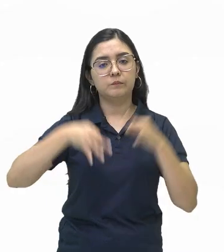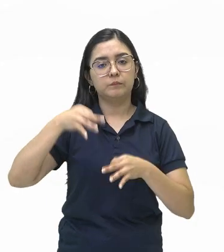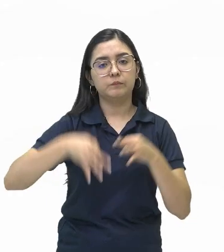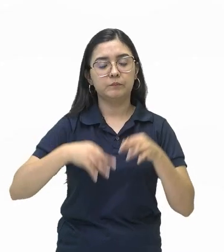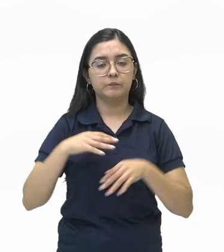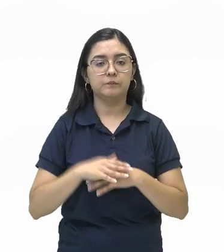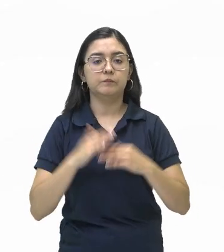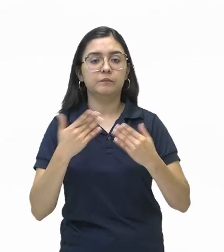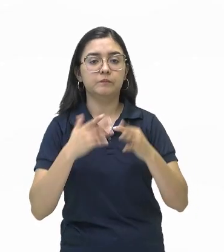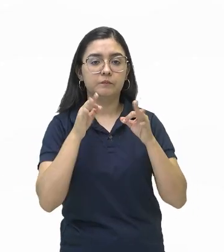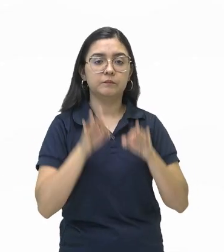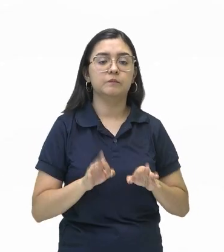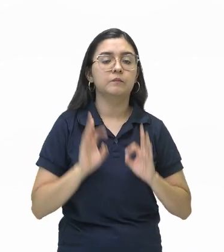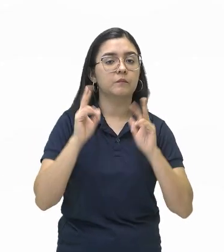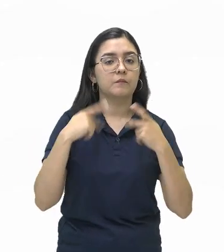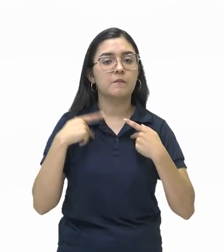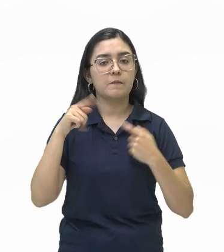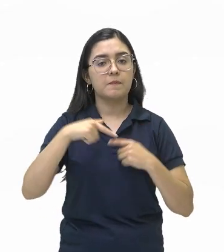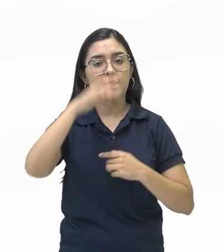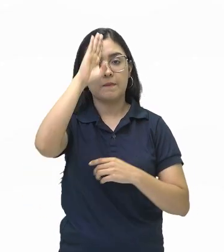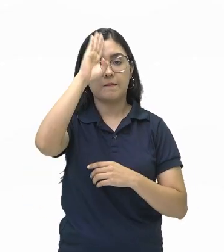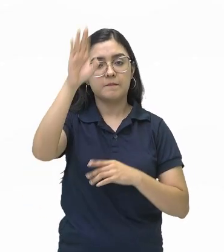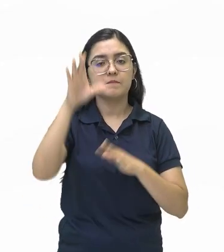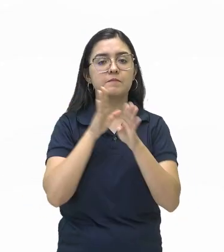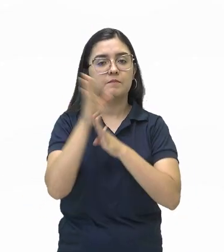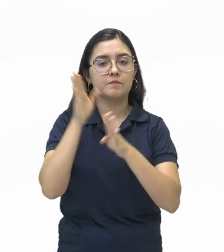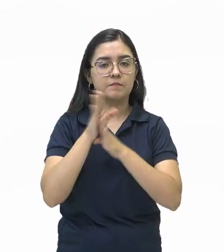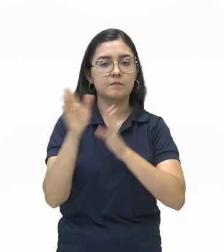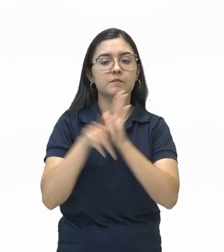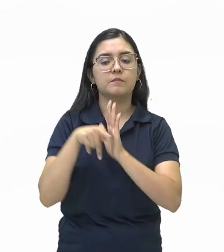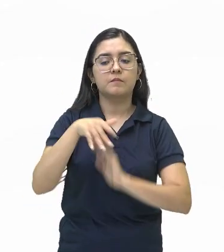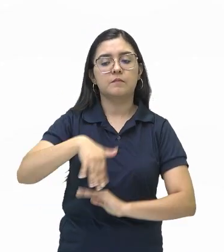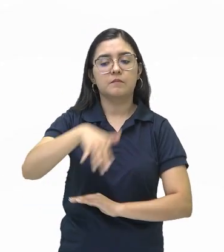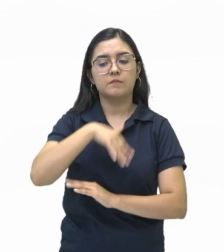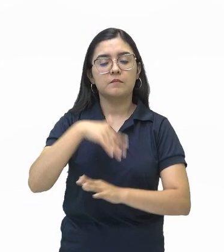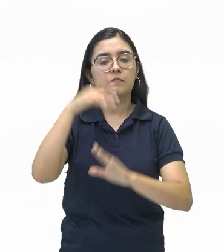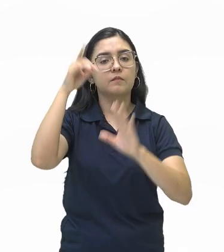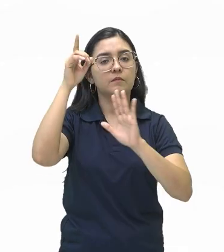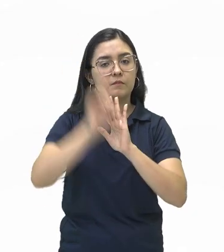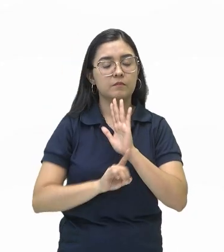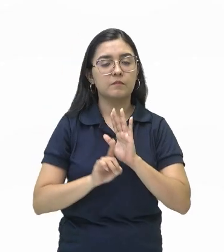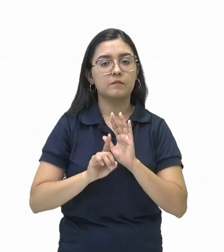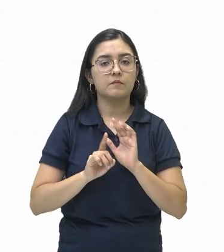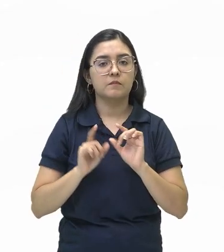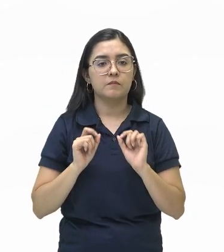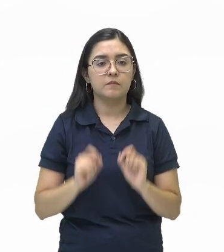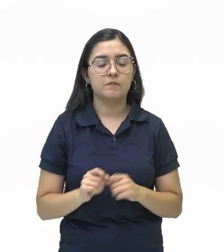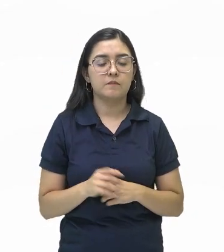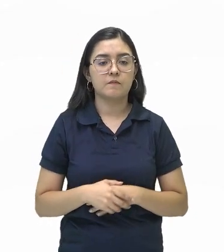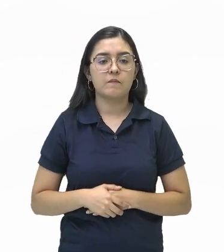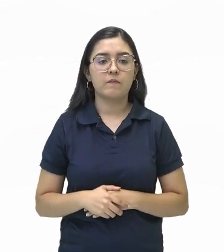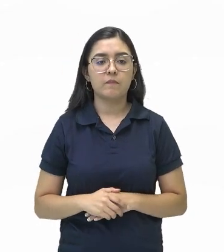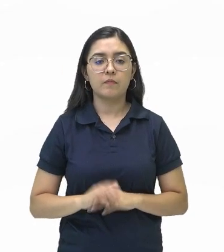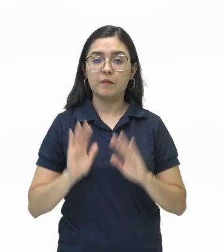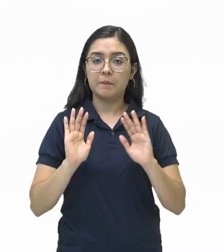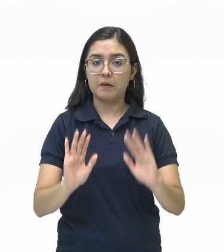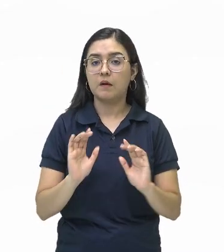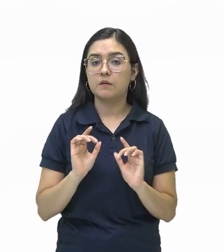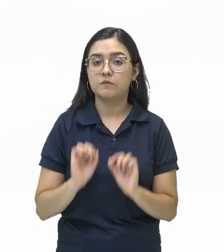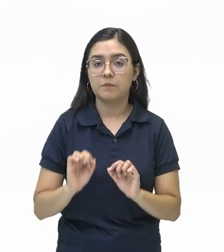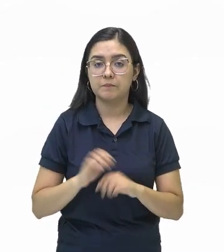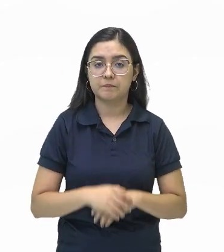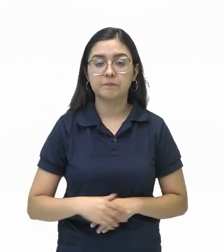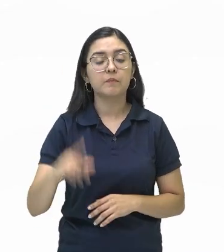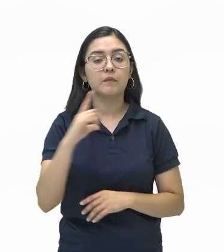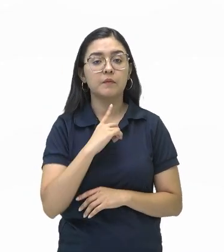humana acaba se tornando muitas vezes o principal guia do direito aí, dessa ideia, tá bom? Enquanto isso,